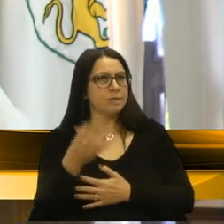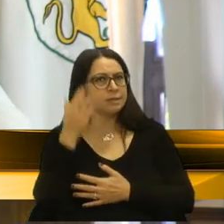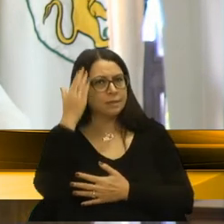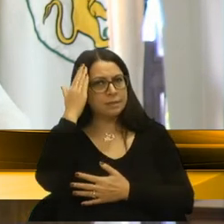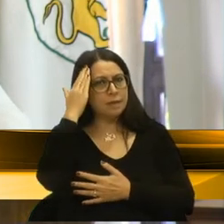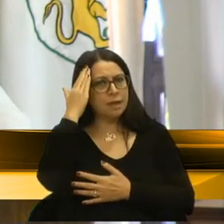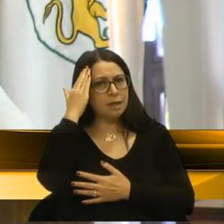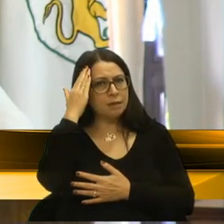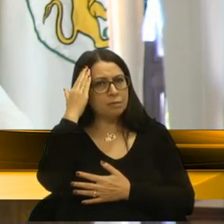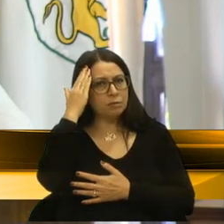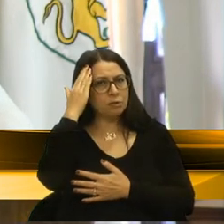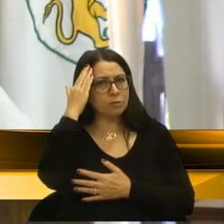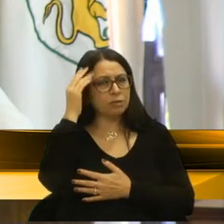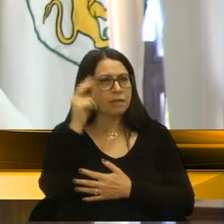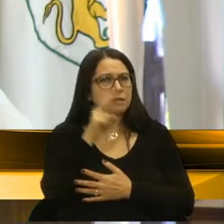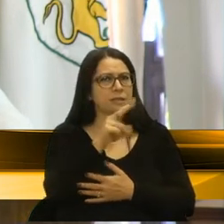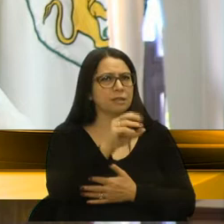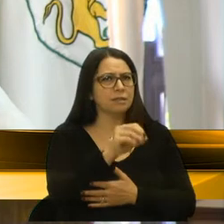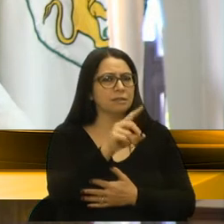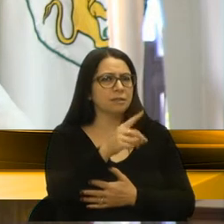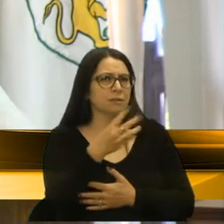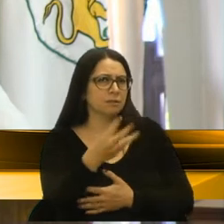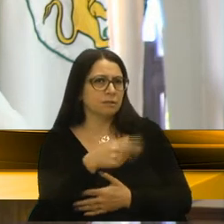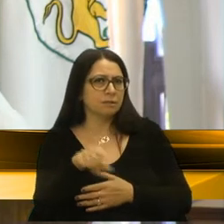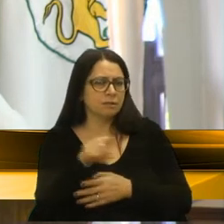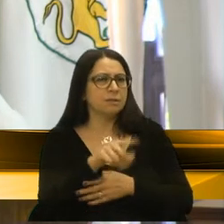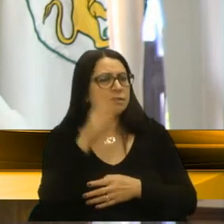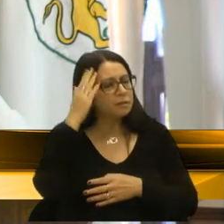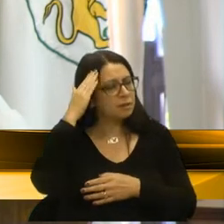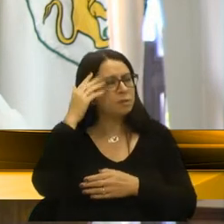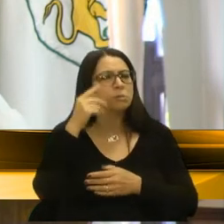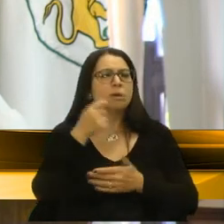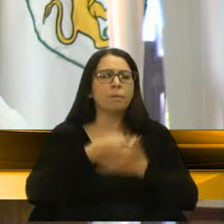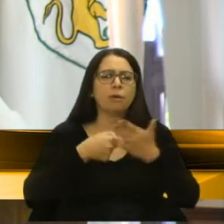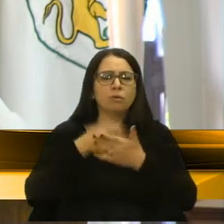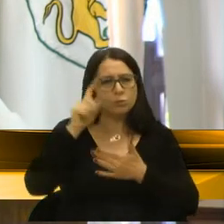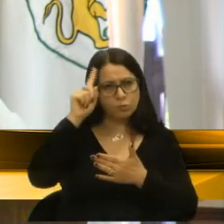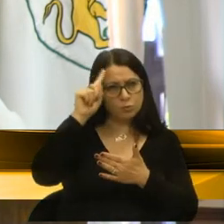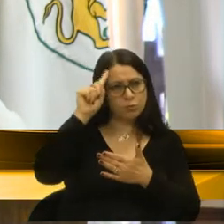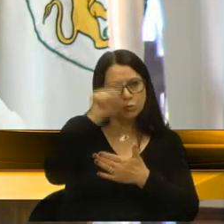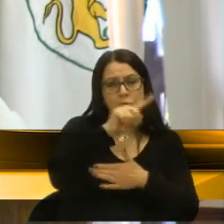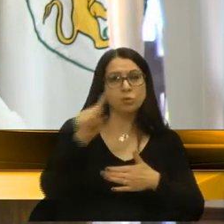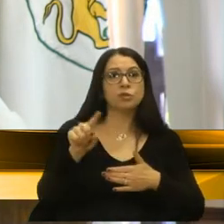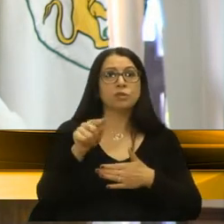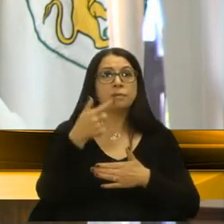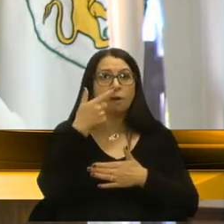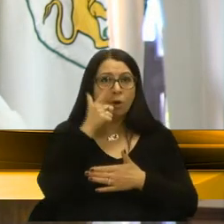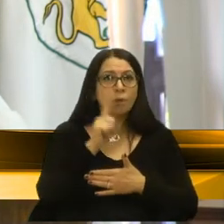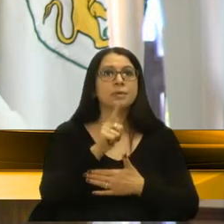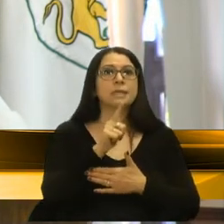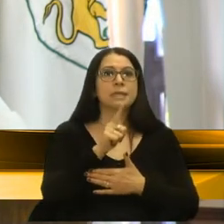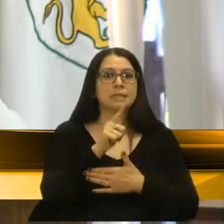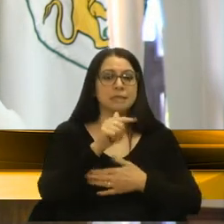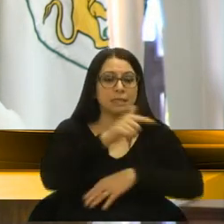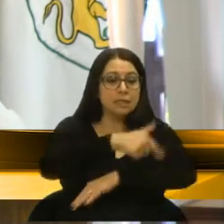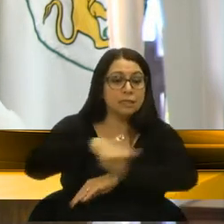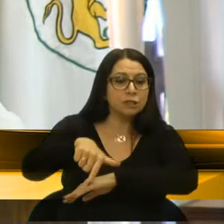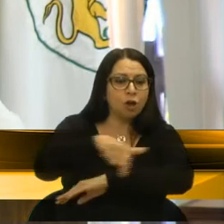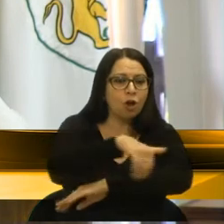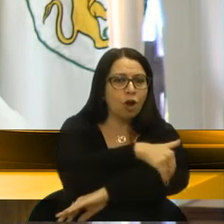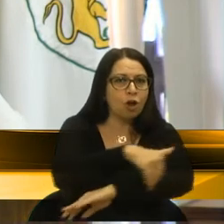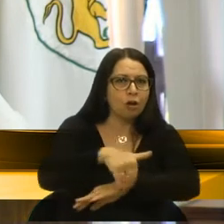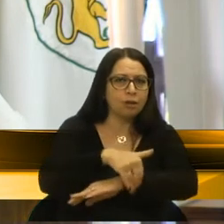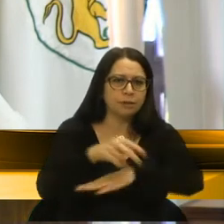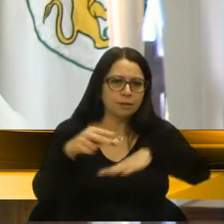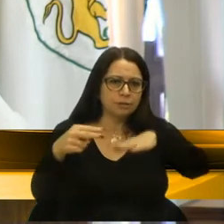uma luta que eu tive diária, um trabalho que eu tive diária, para nós conseguir essa rótula com passarela,